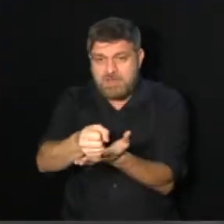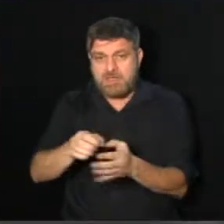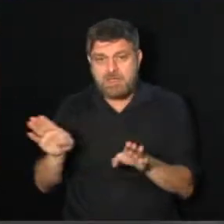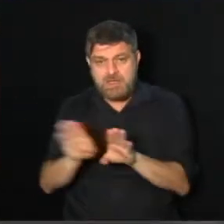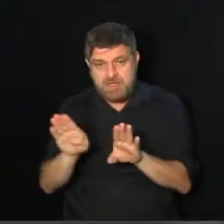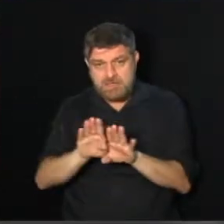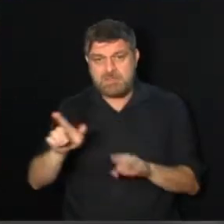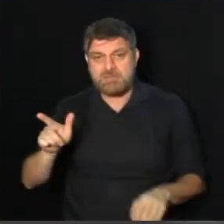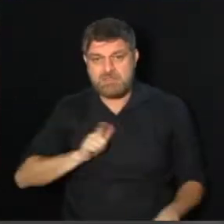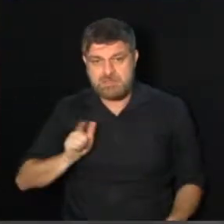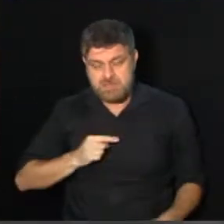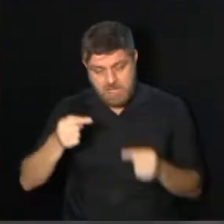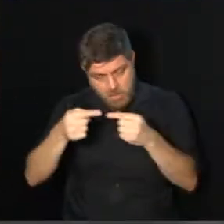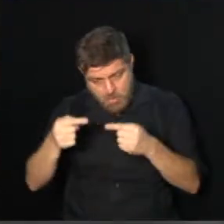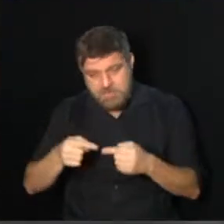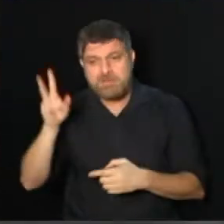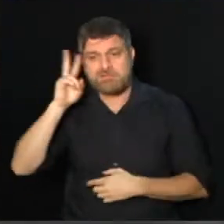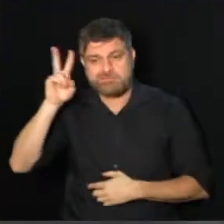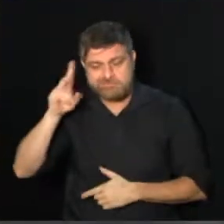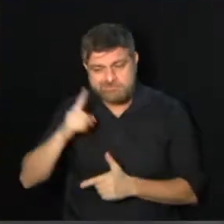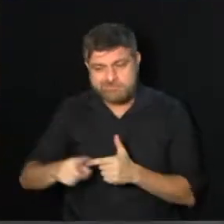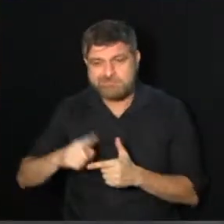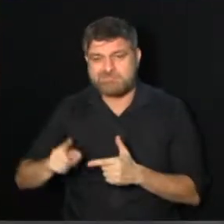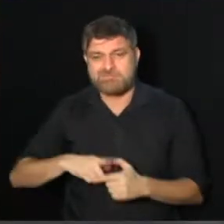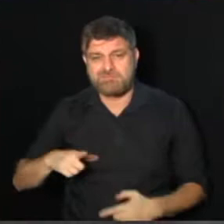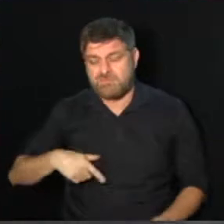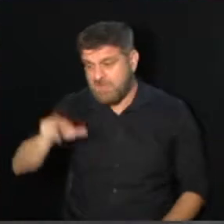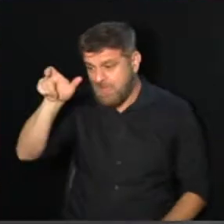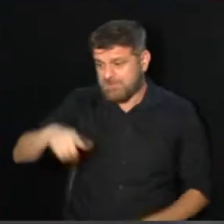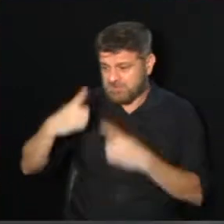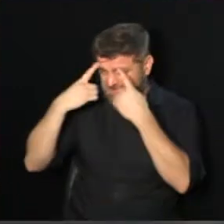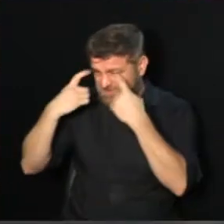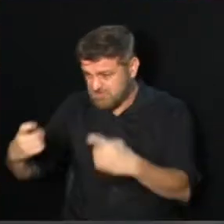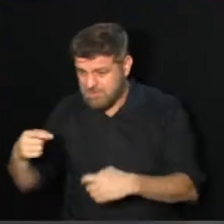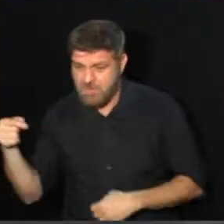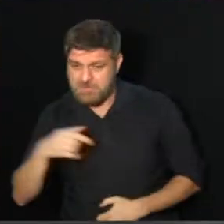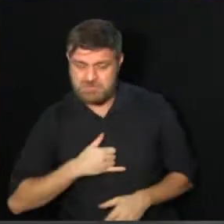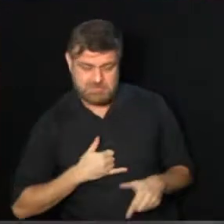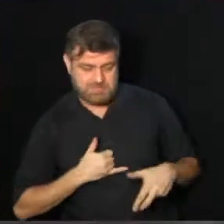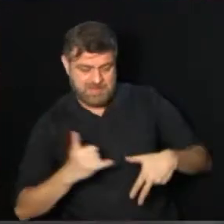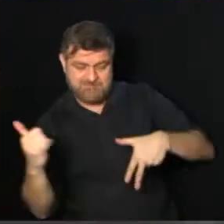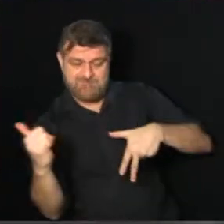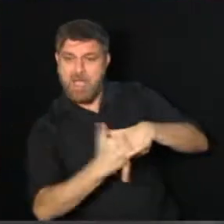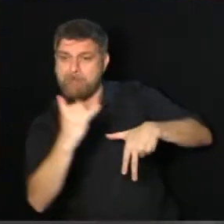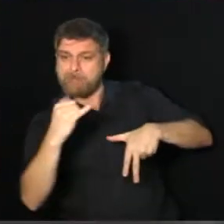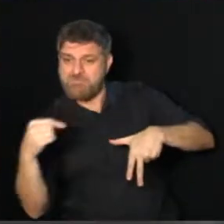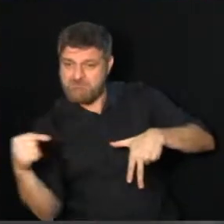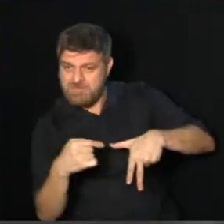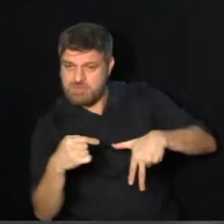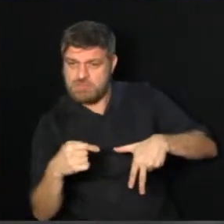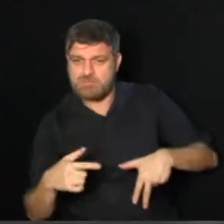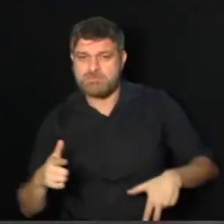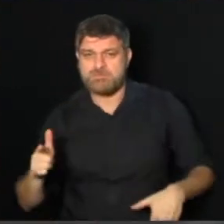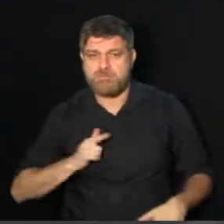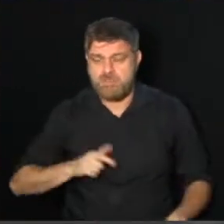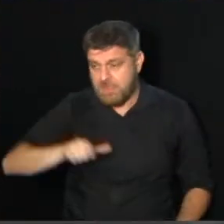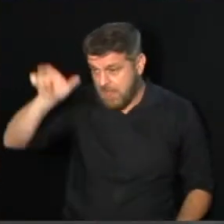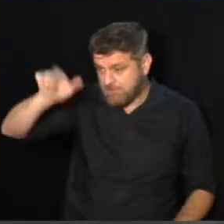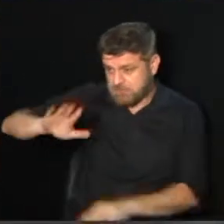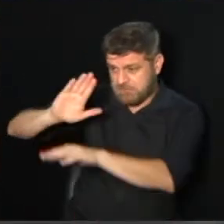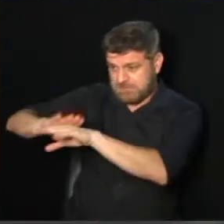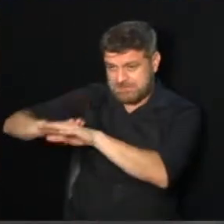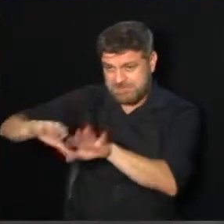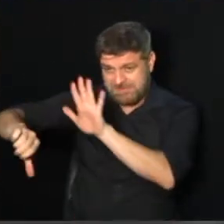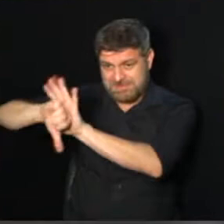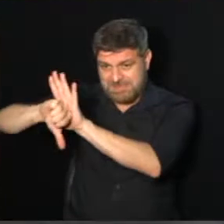parte dos enredos. Para nós, violentador ou aquele que sofre uma violência, o infrator ou aquele que